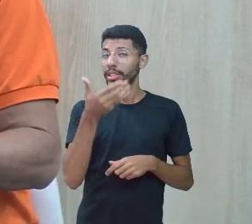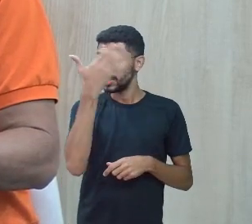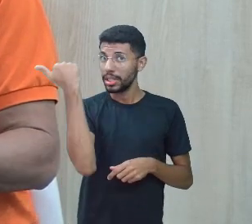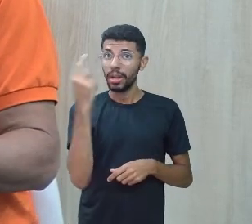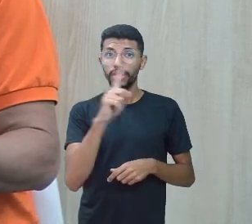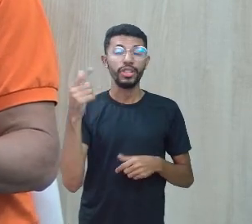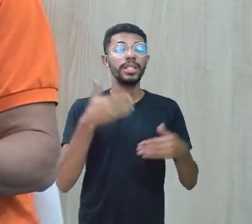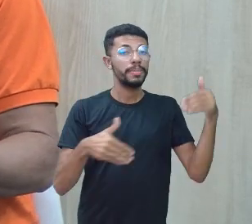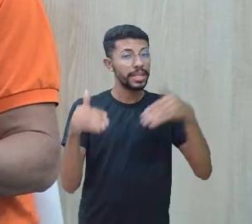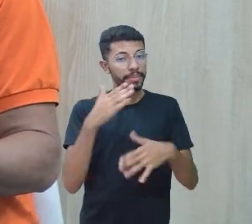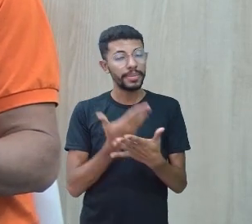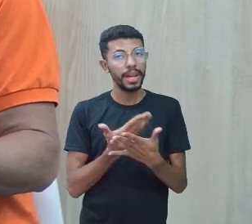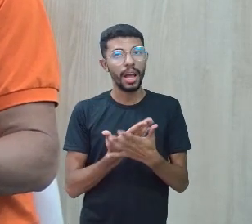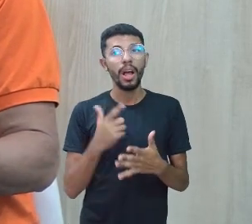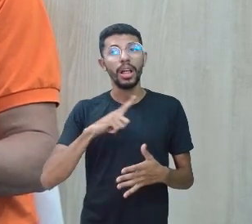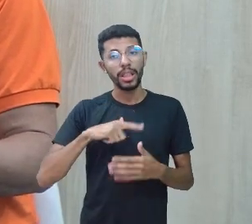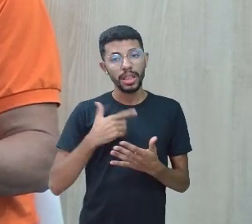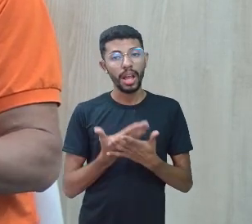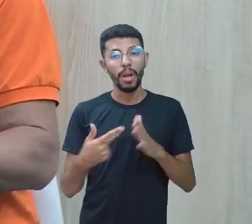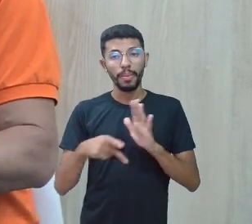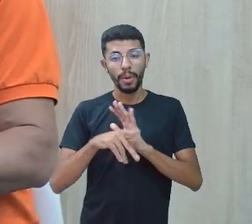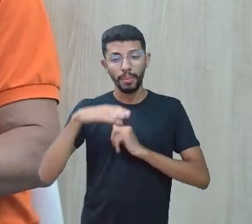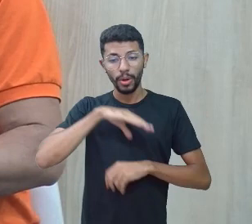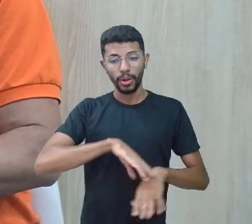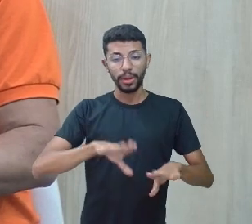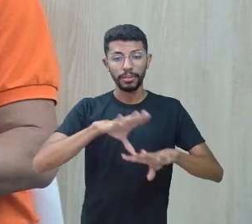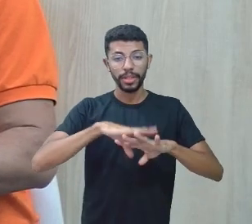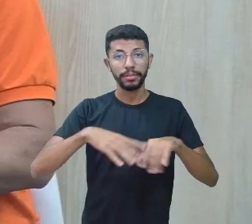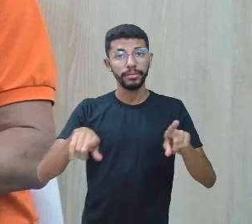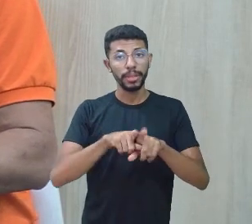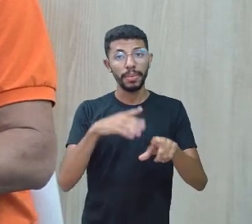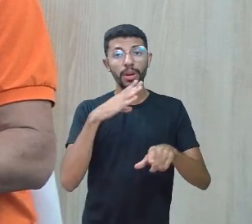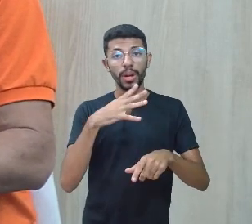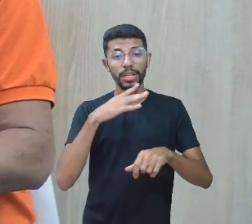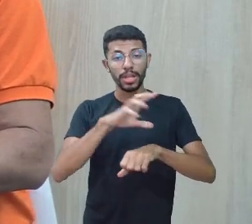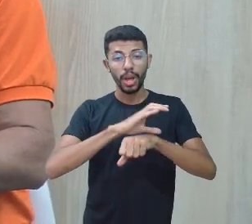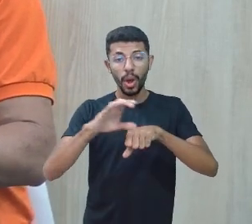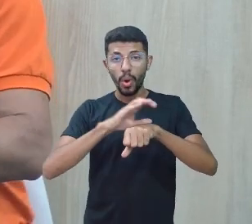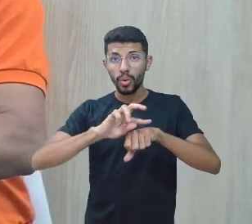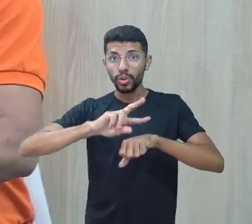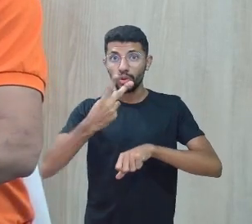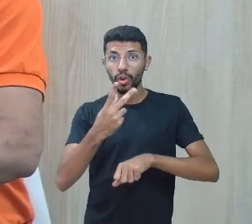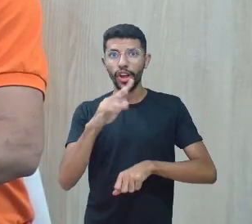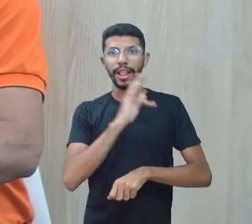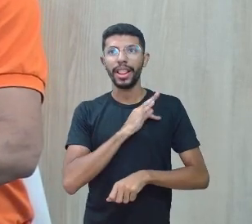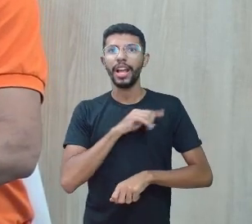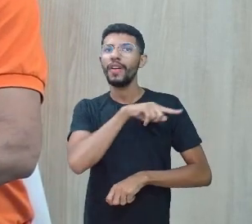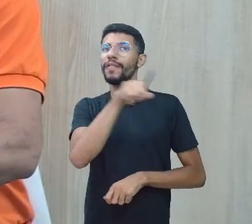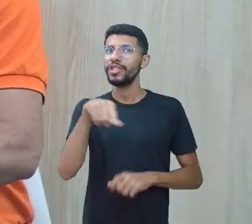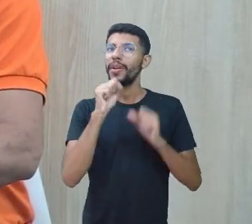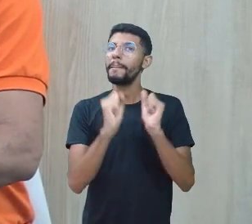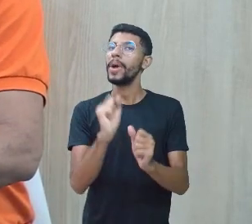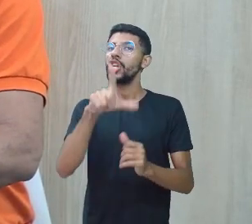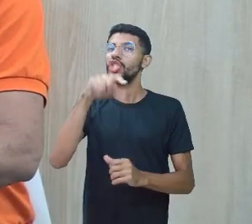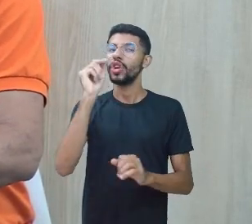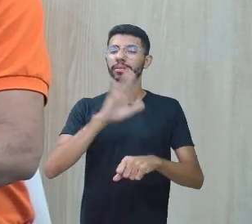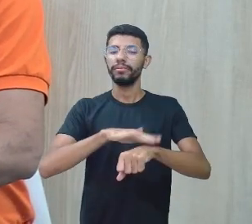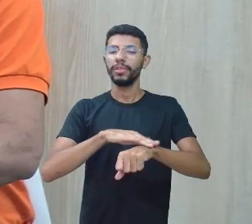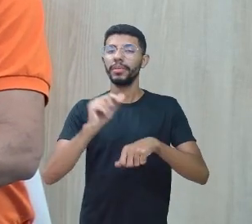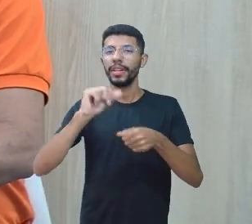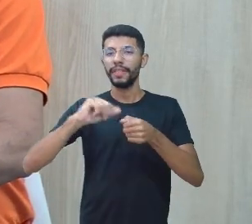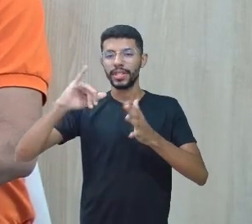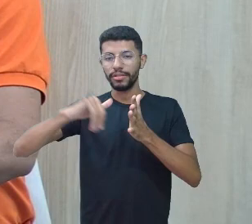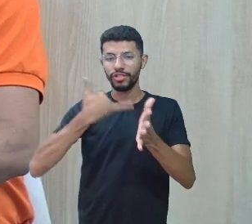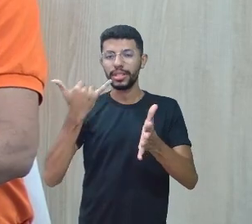português, matemática, mais uma vez, e também vai conhecer 2 cursos técnicos que vocês poderão escolher na hora de fazer